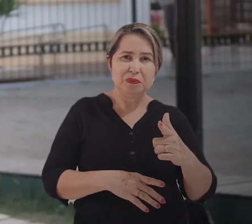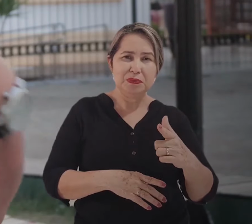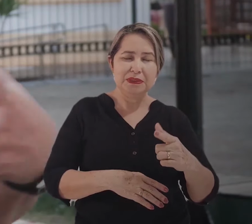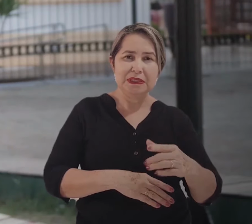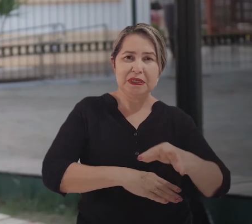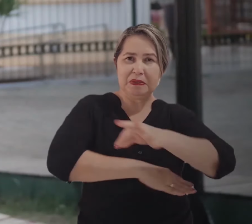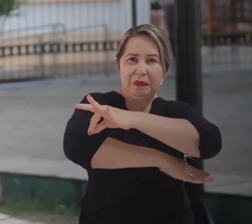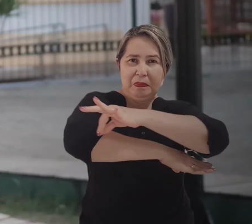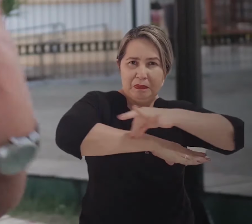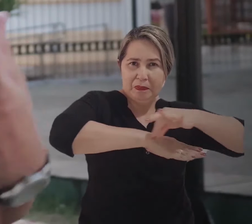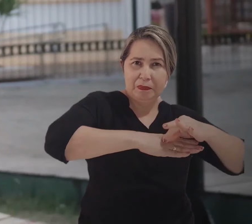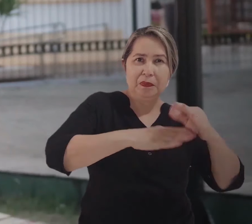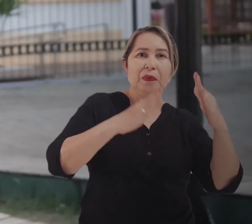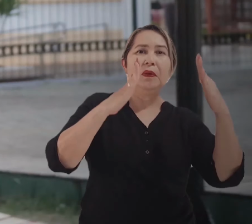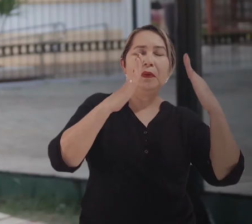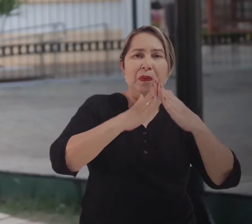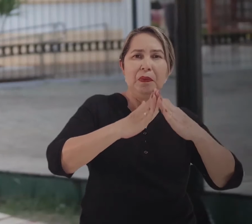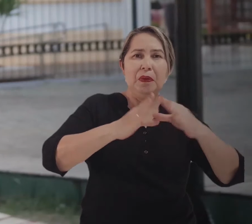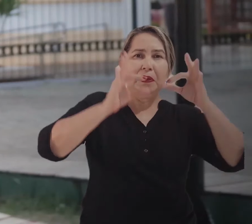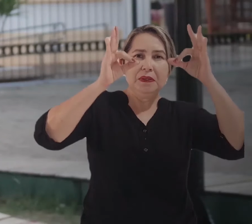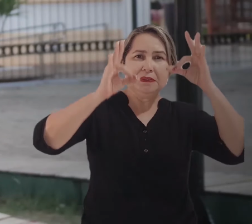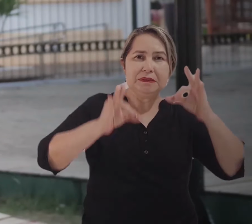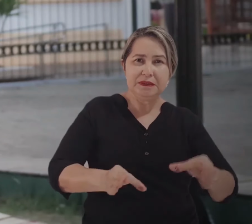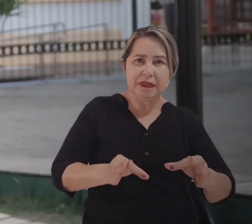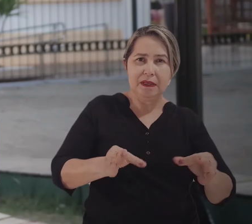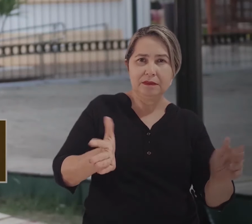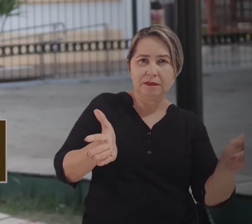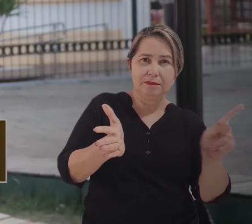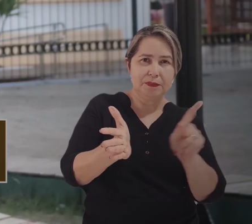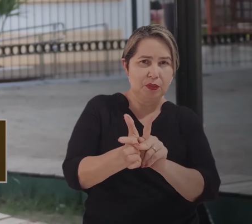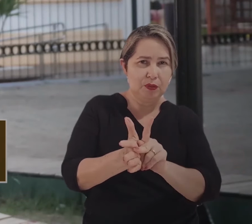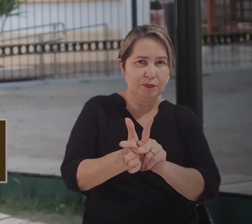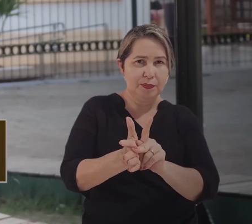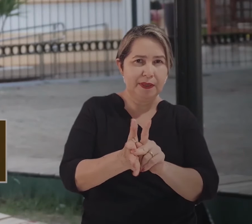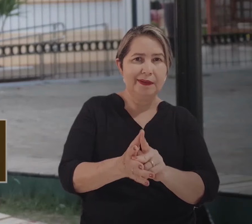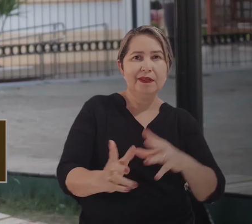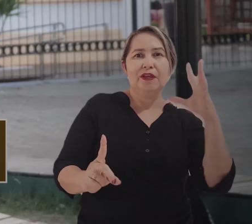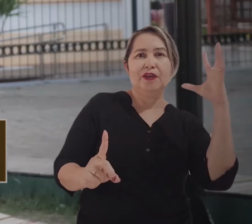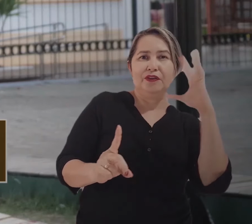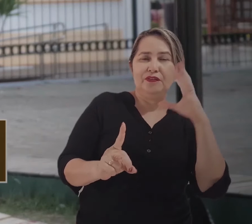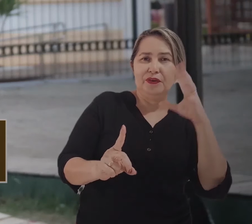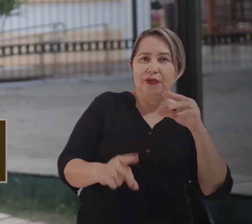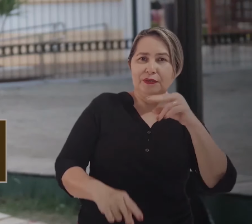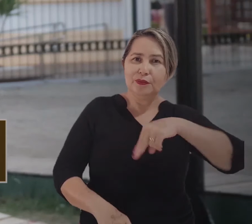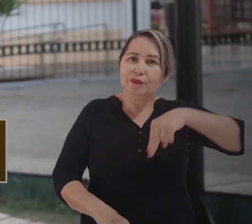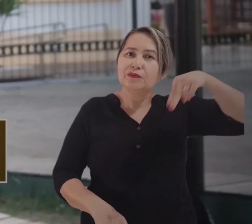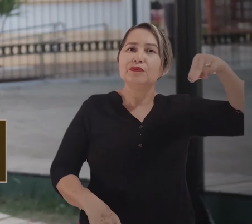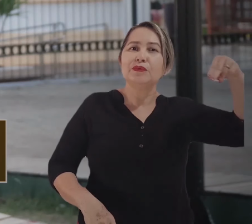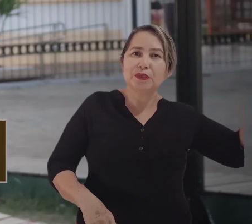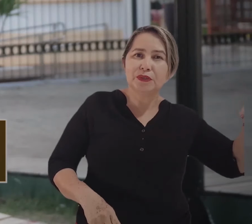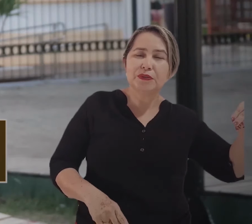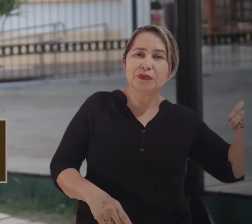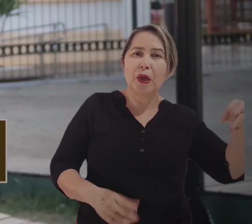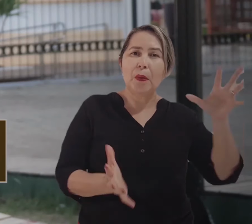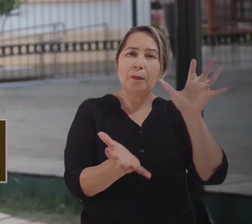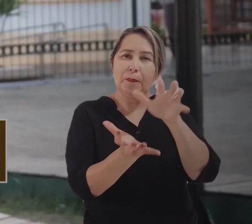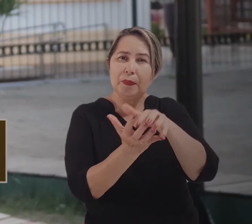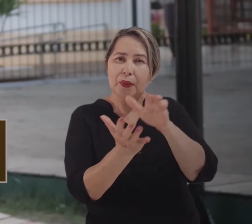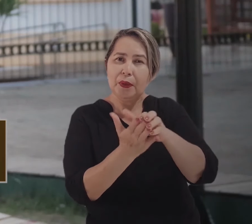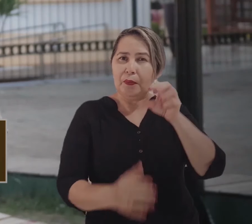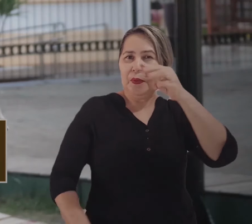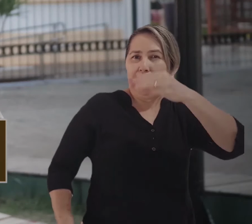né? Daqui, que foi surgida aqui. Provavelmente ela veio de algum lugar do Nordeste, né? Ou Piauí, Maranhão, ou até